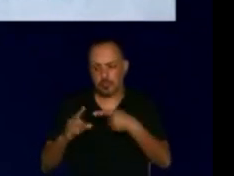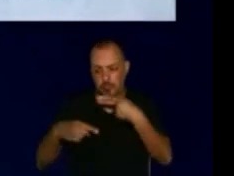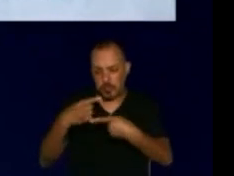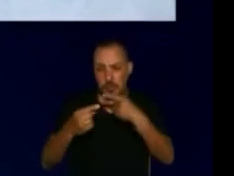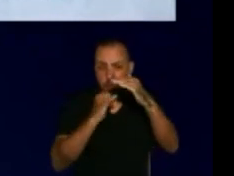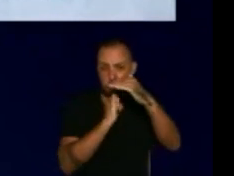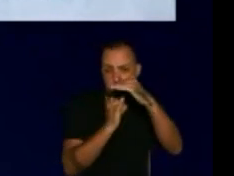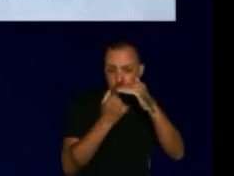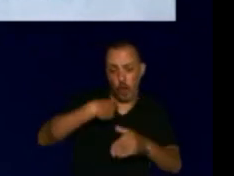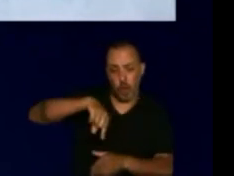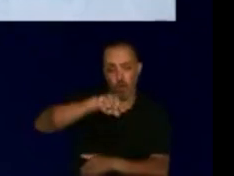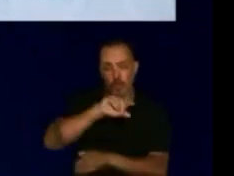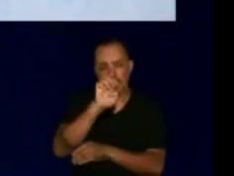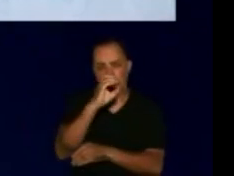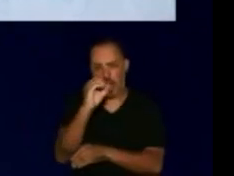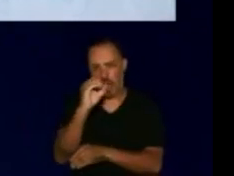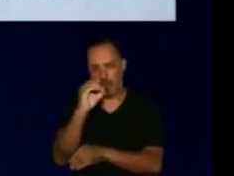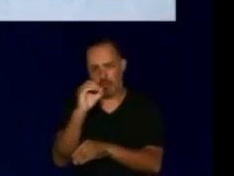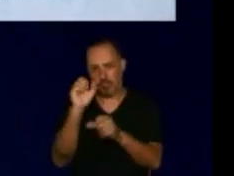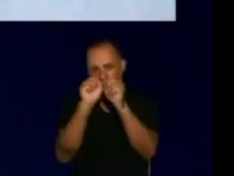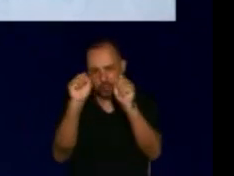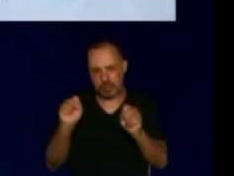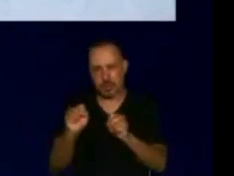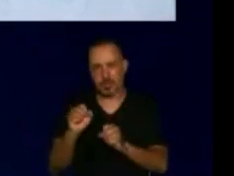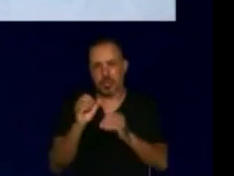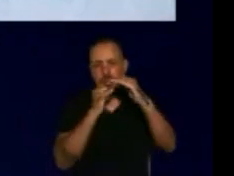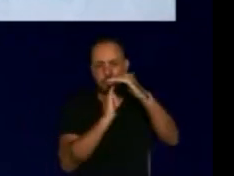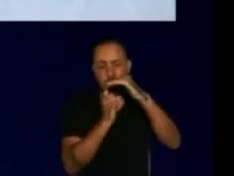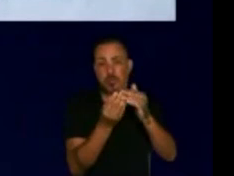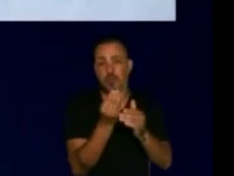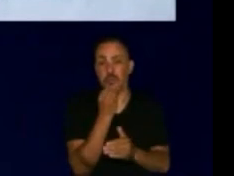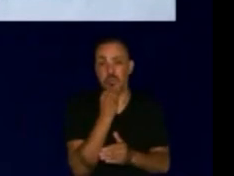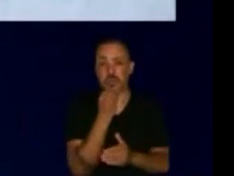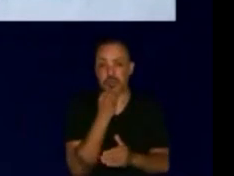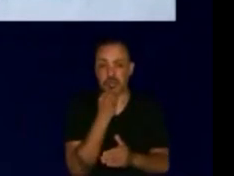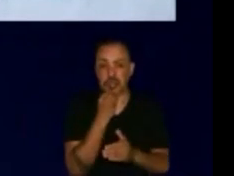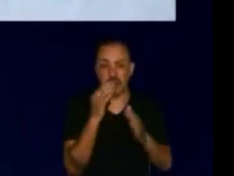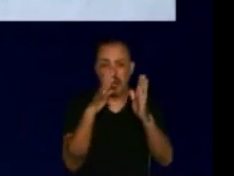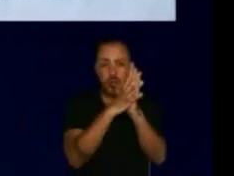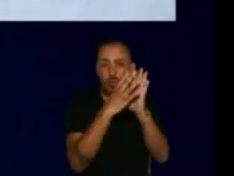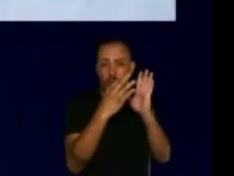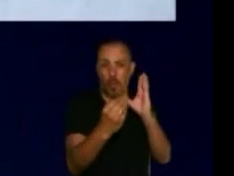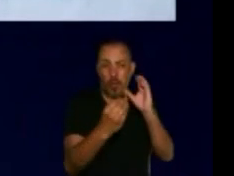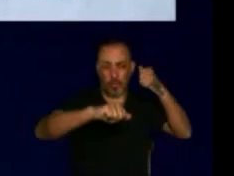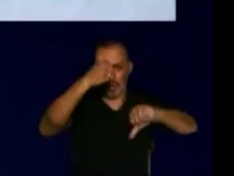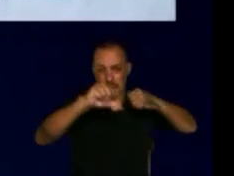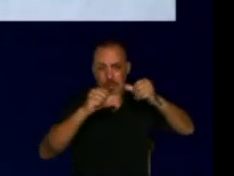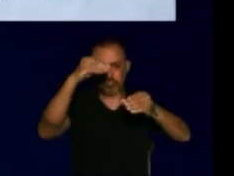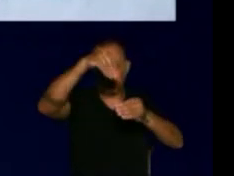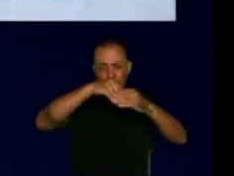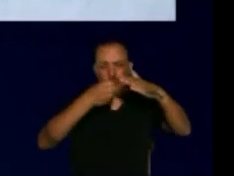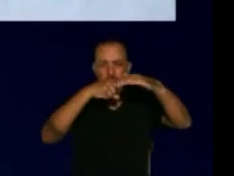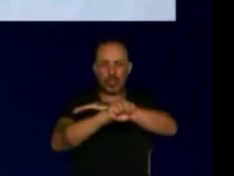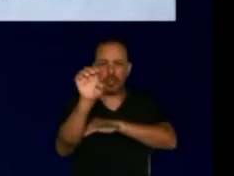nosso ecossistema, né? Então, as startups terão uma oportunidade de receber uma validação do seu modelo de negócio no mercado europeu, né?